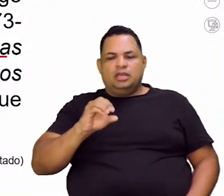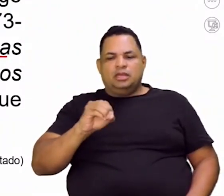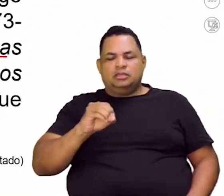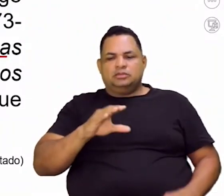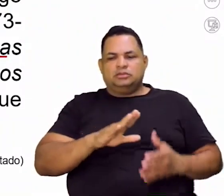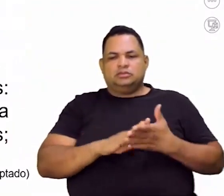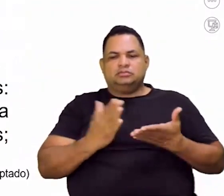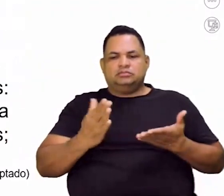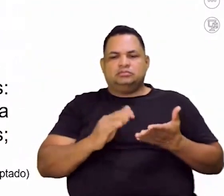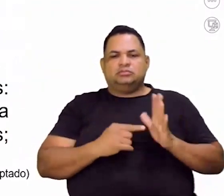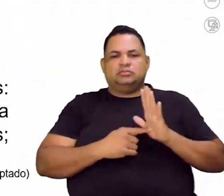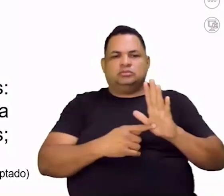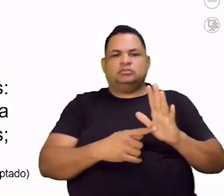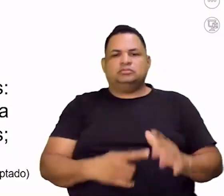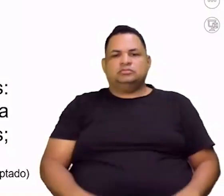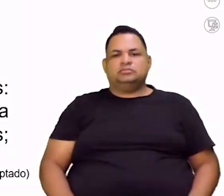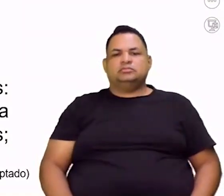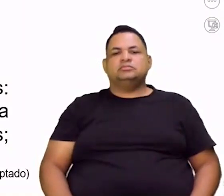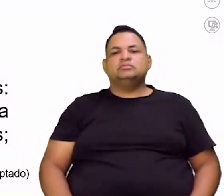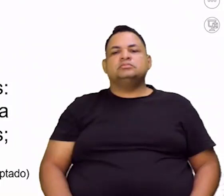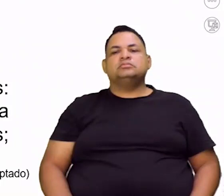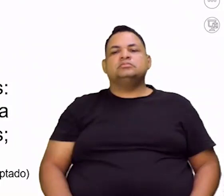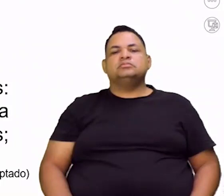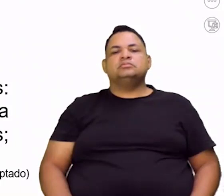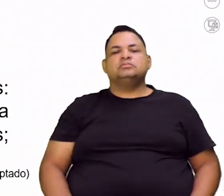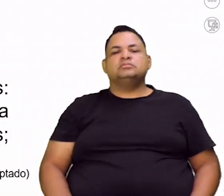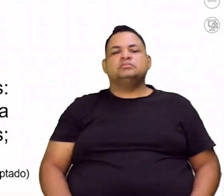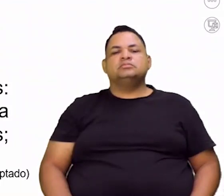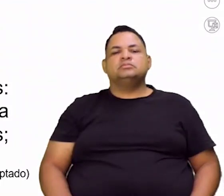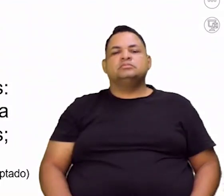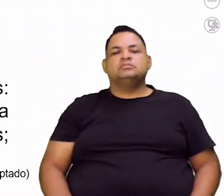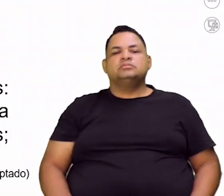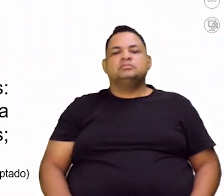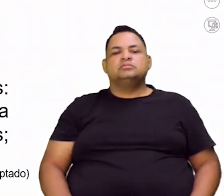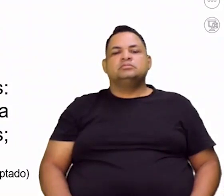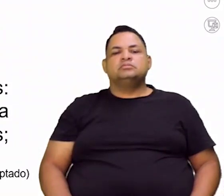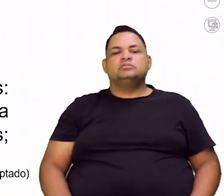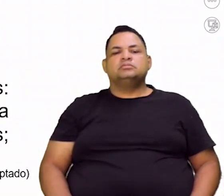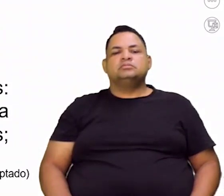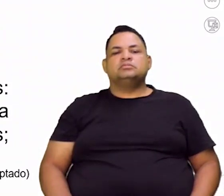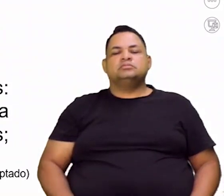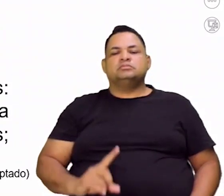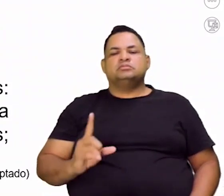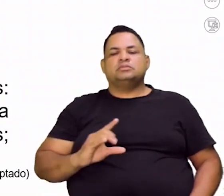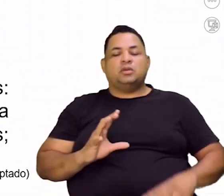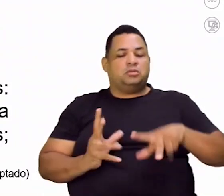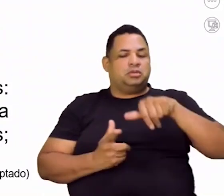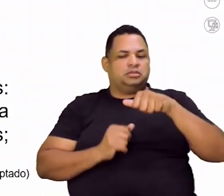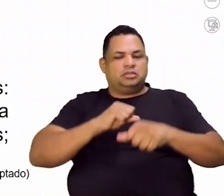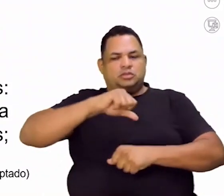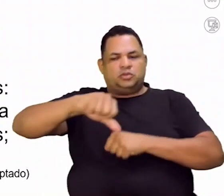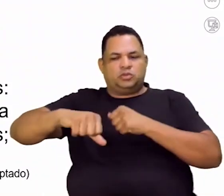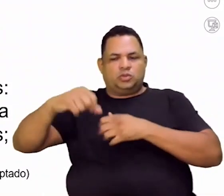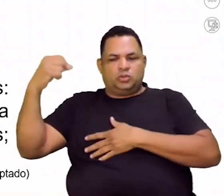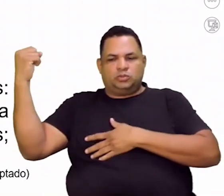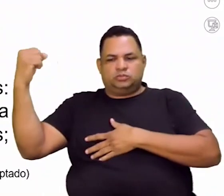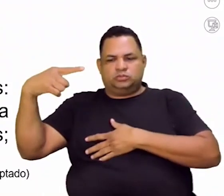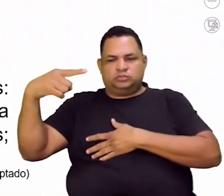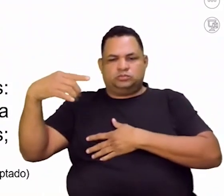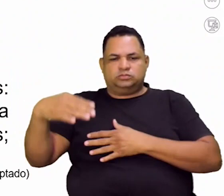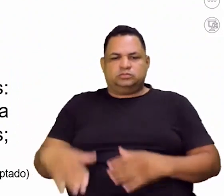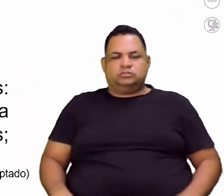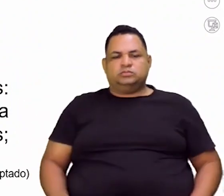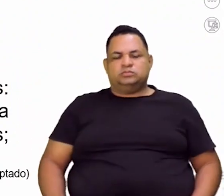sua obra. Tá aqui, ó. Já não era mais a Terra, é o Sol.